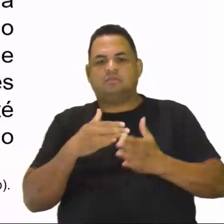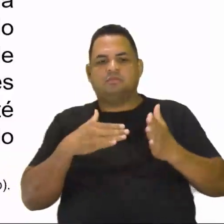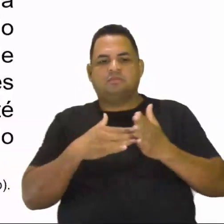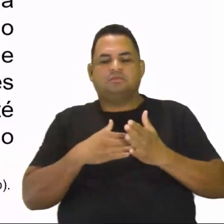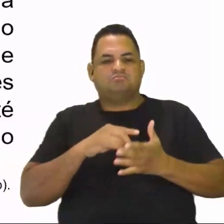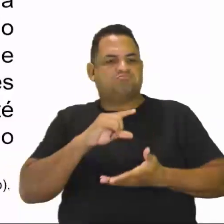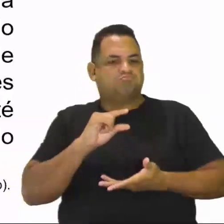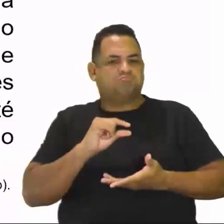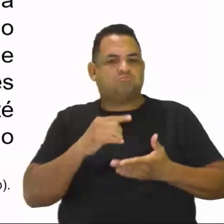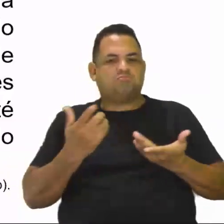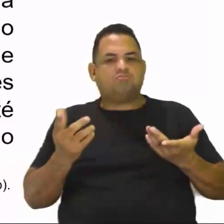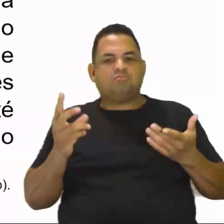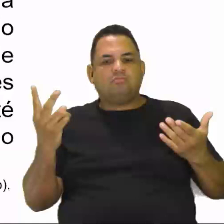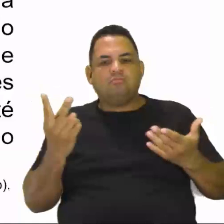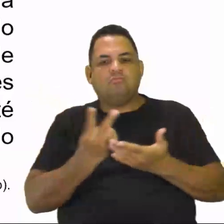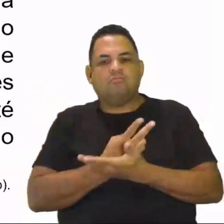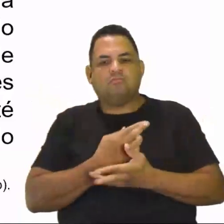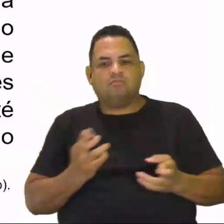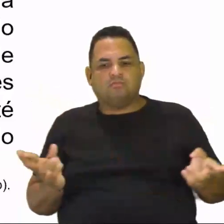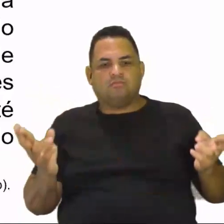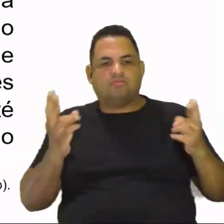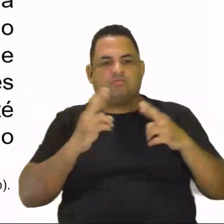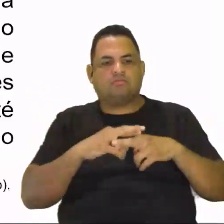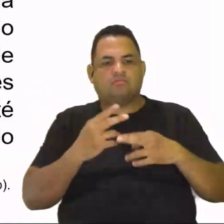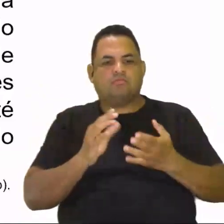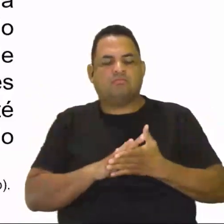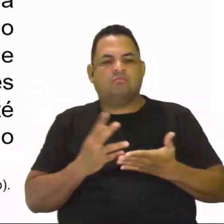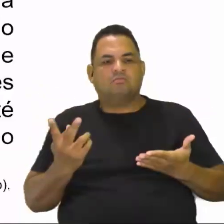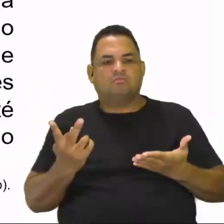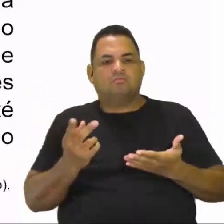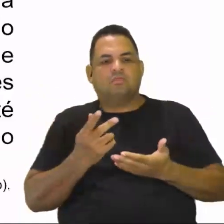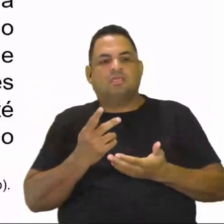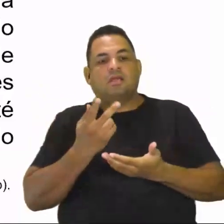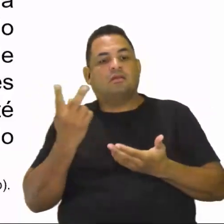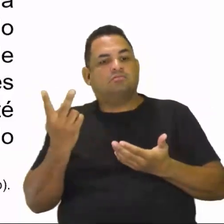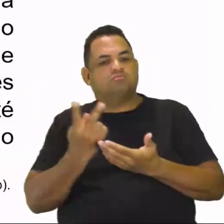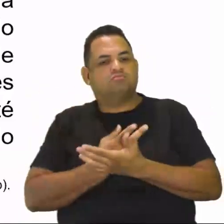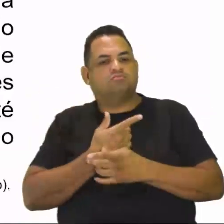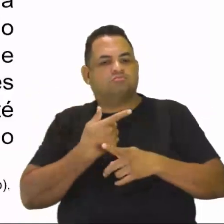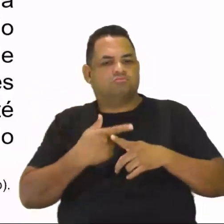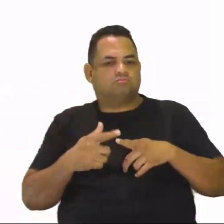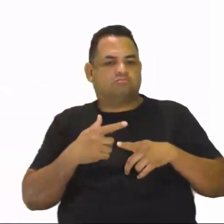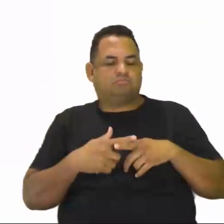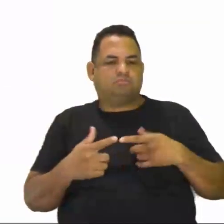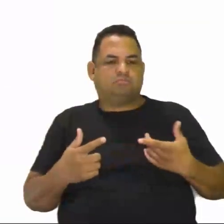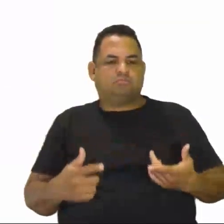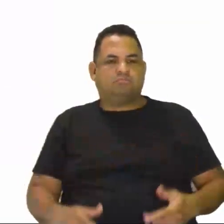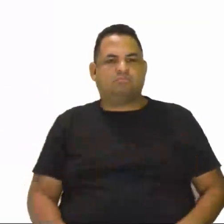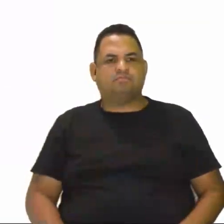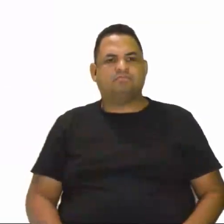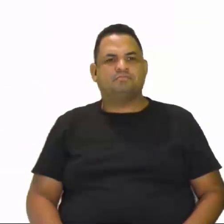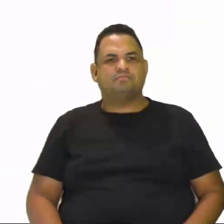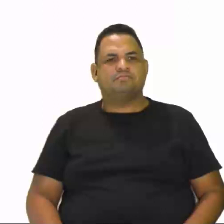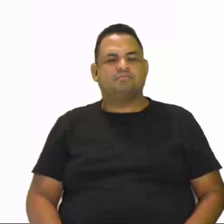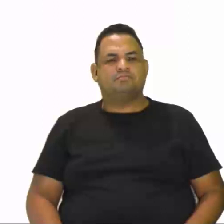até menos que isso, o que provoca as reações, deixando consequências.